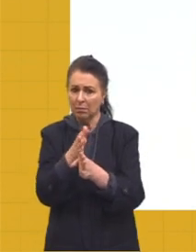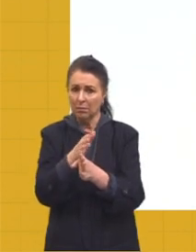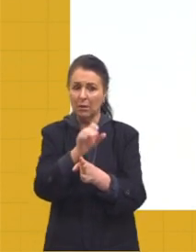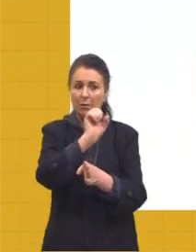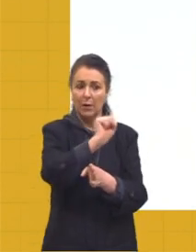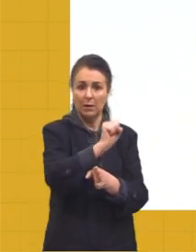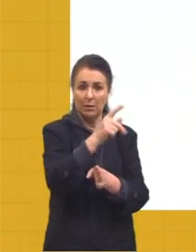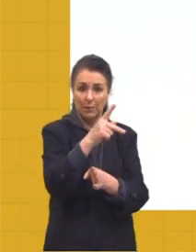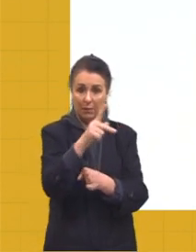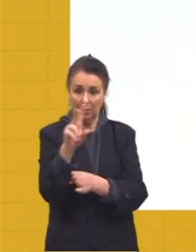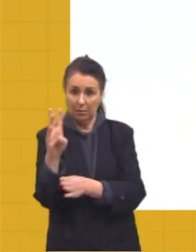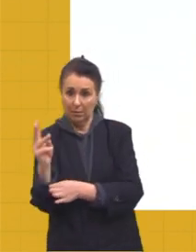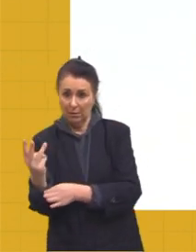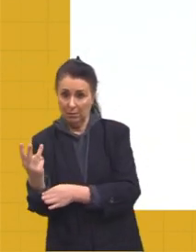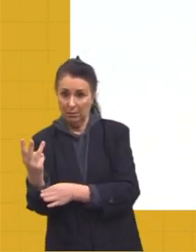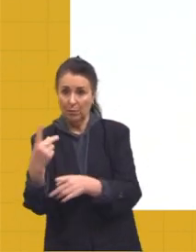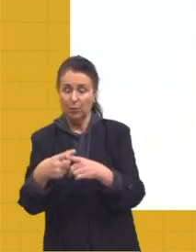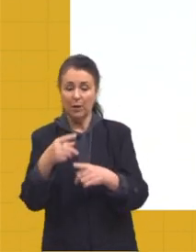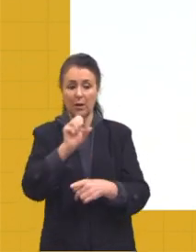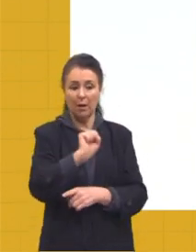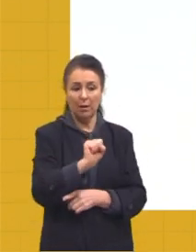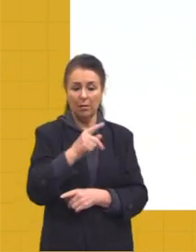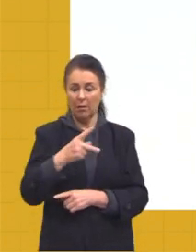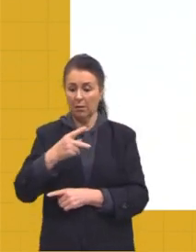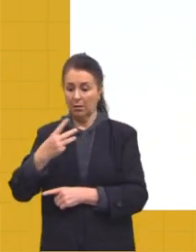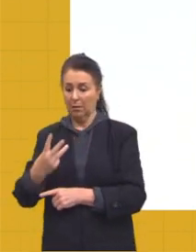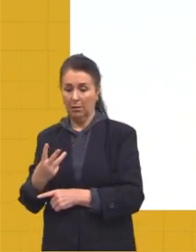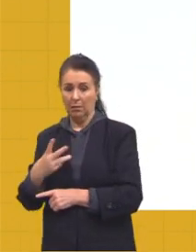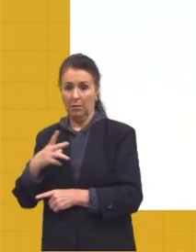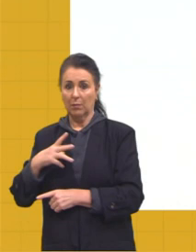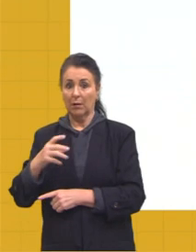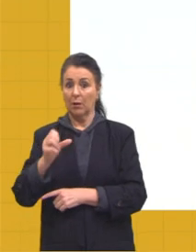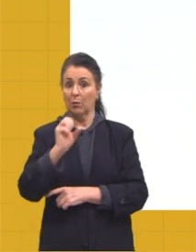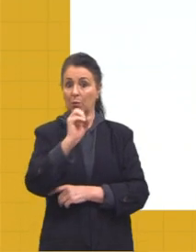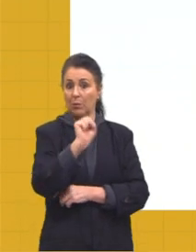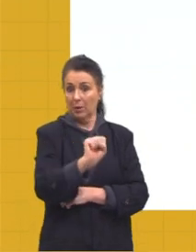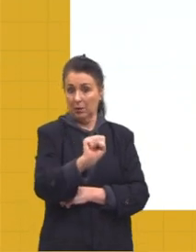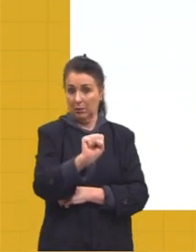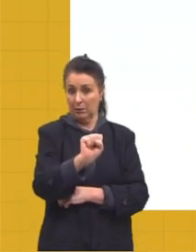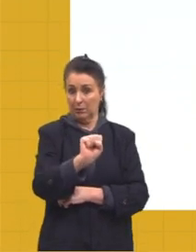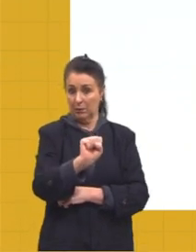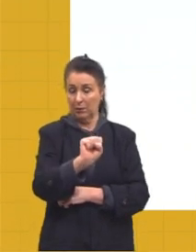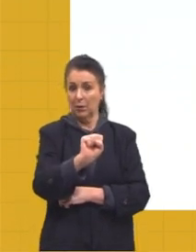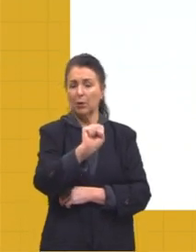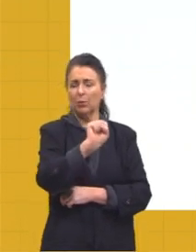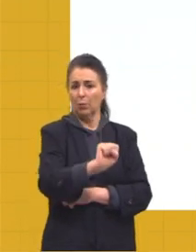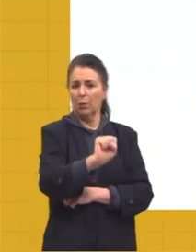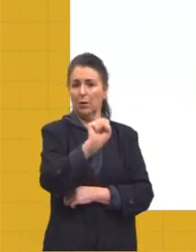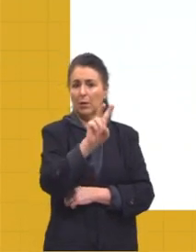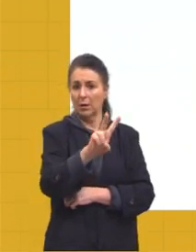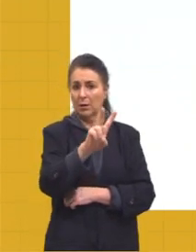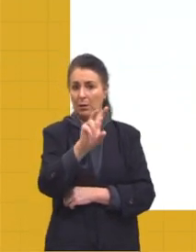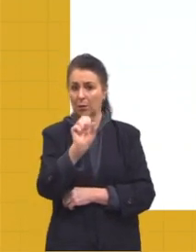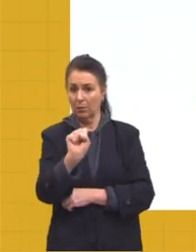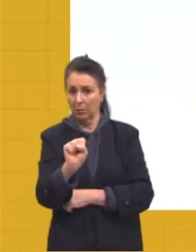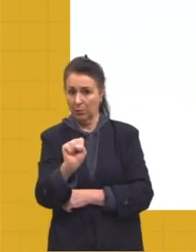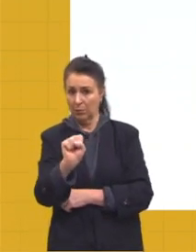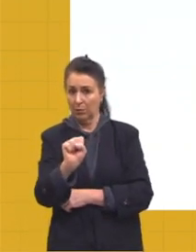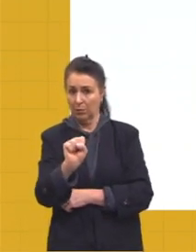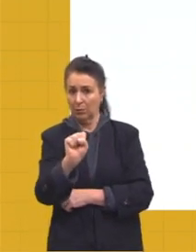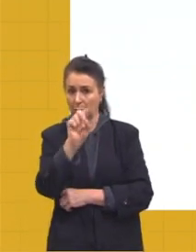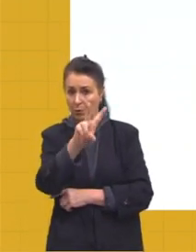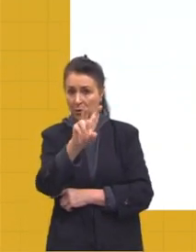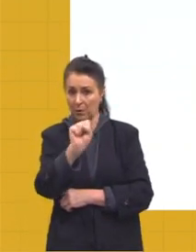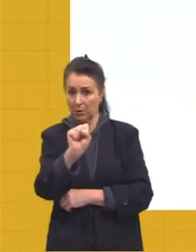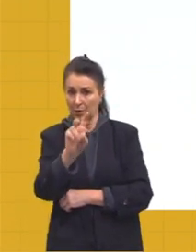SP3 porque SP3 porque eu tenho meu orbital S né o 2 S2 lá que foi excitado